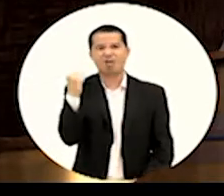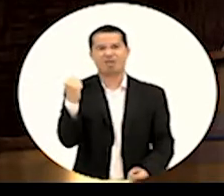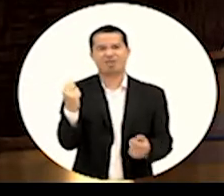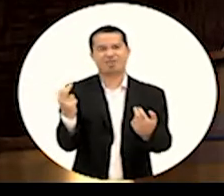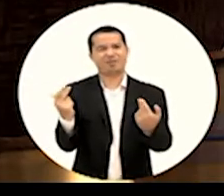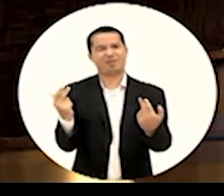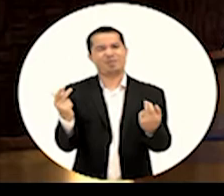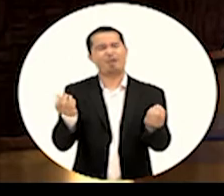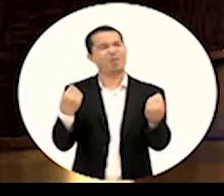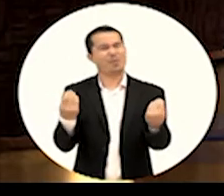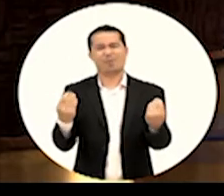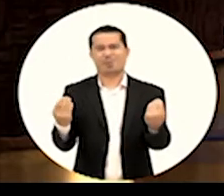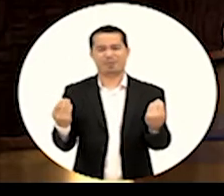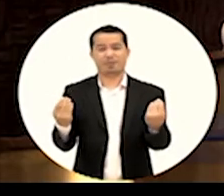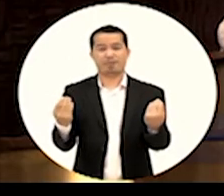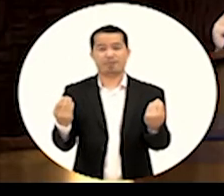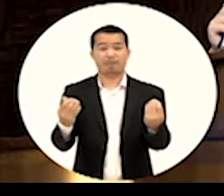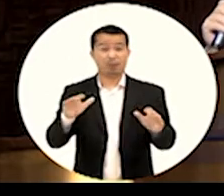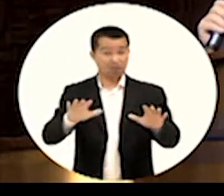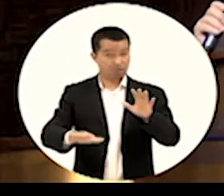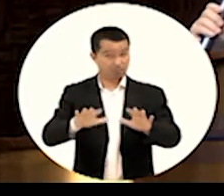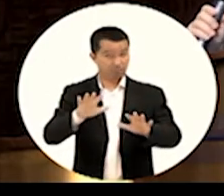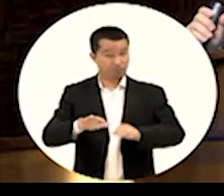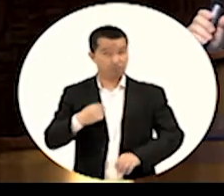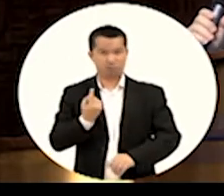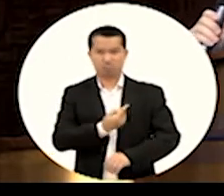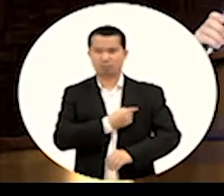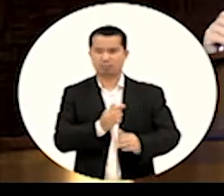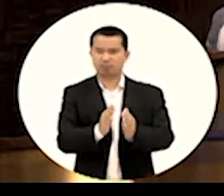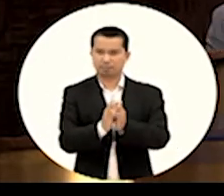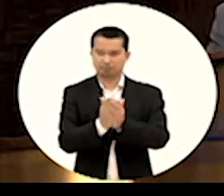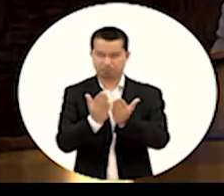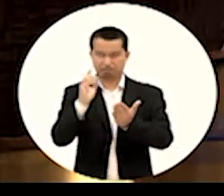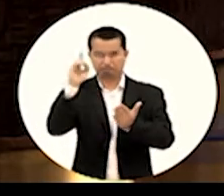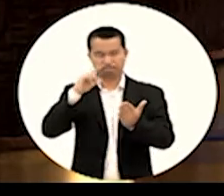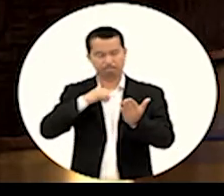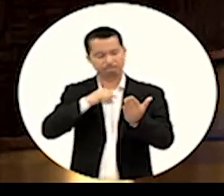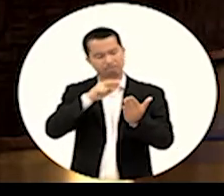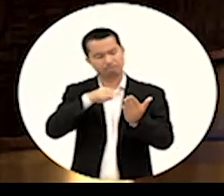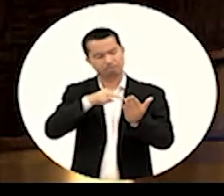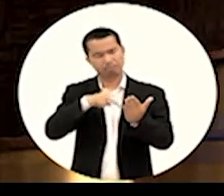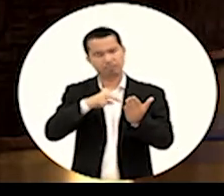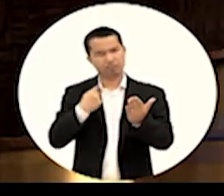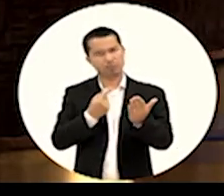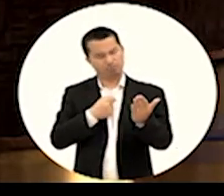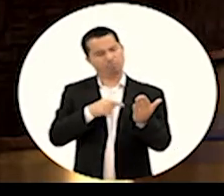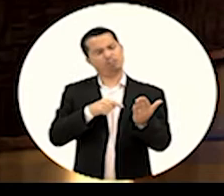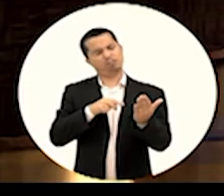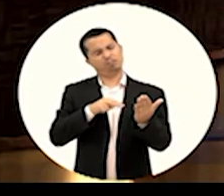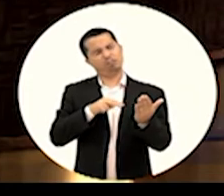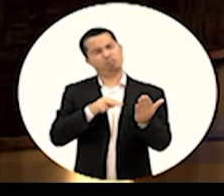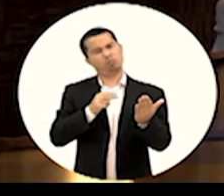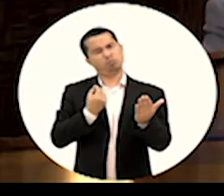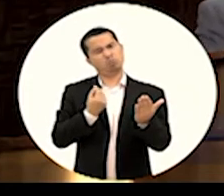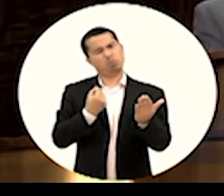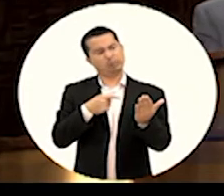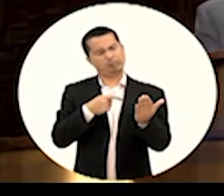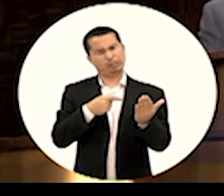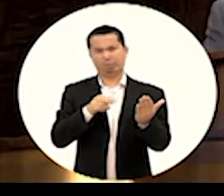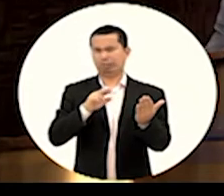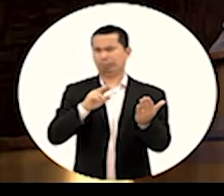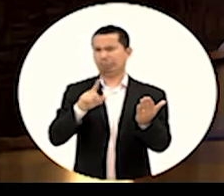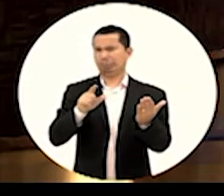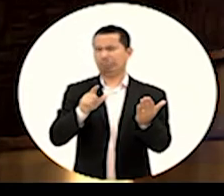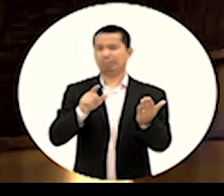tremenda como esta? Algumas vezes, quando a gente lê a Bíblia e a gente vê alguns relatos das Escrituras, nós sofremos